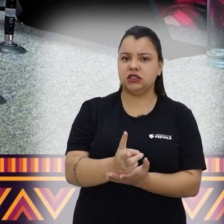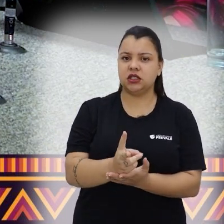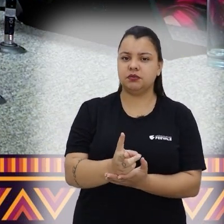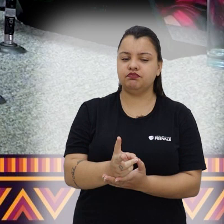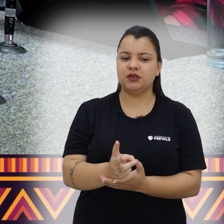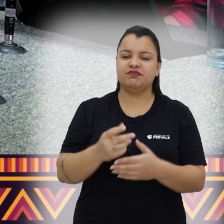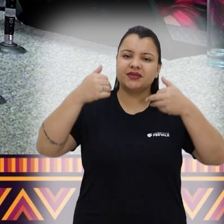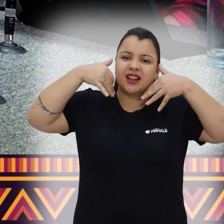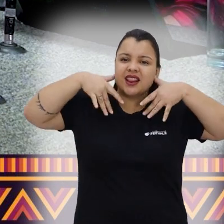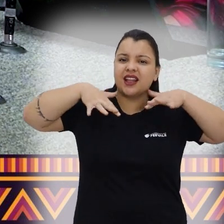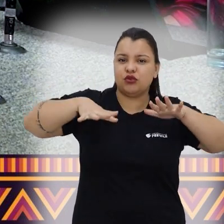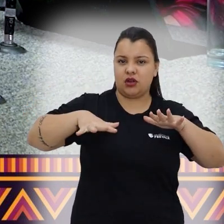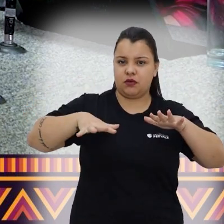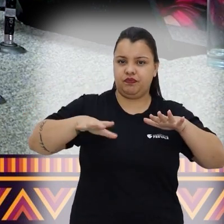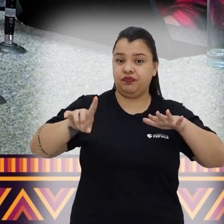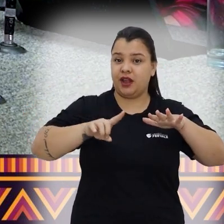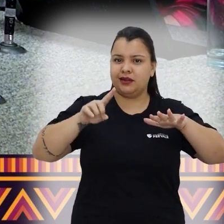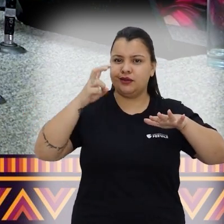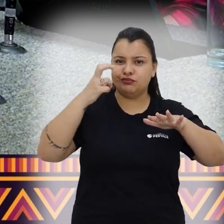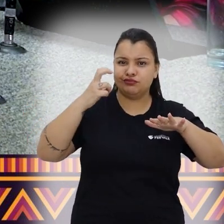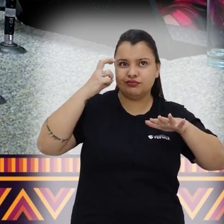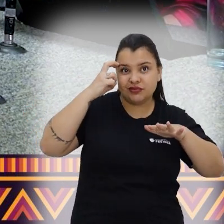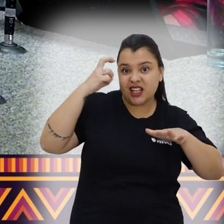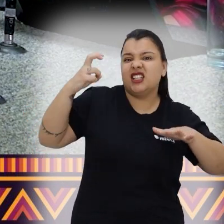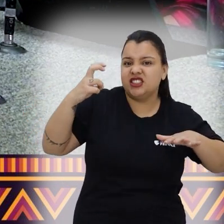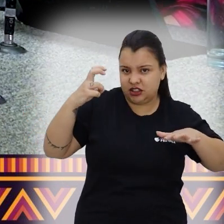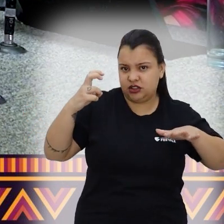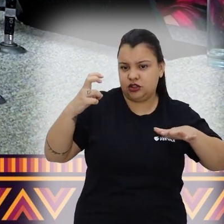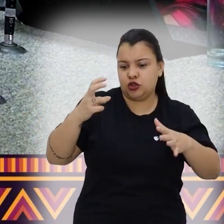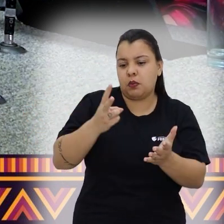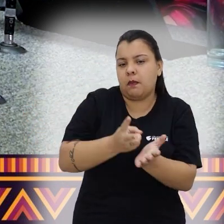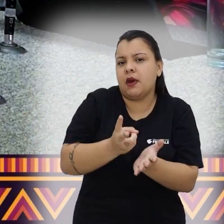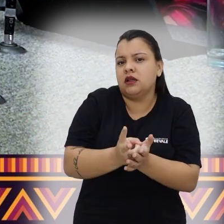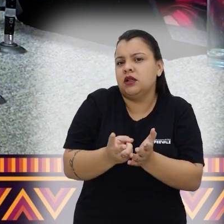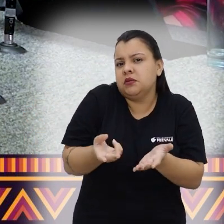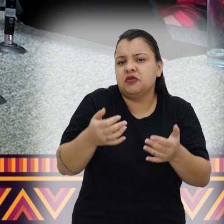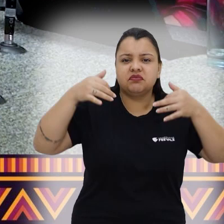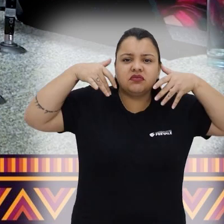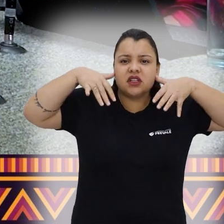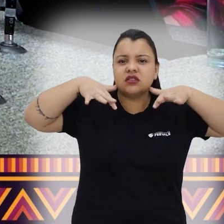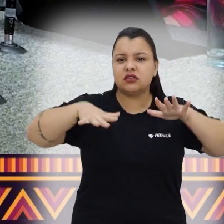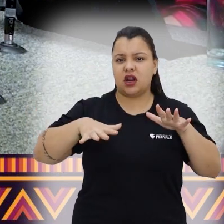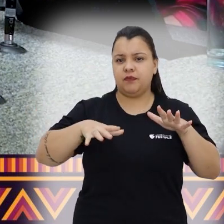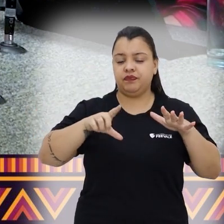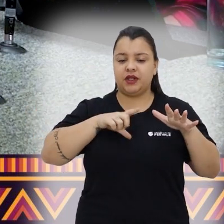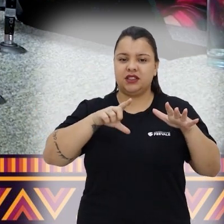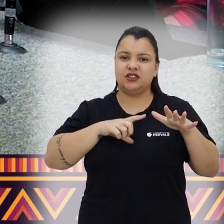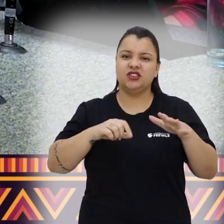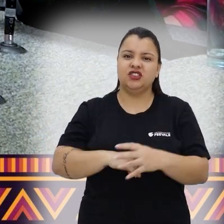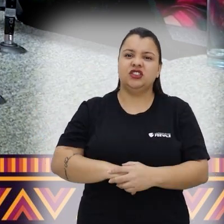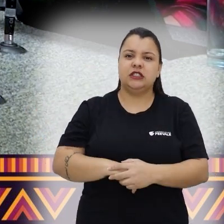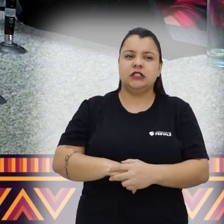orgânico. Não intelectual, mas o conhecimento do meu pai sempre foi orgânico porque tem essa raiz